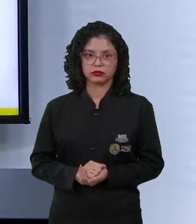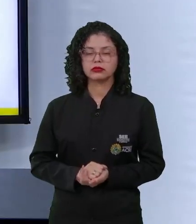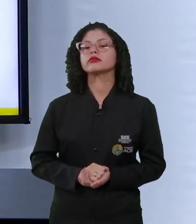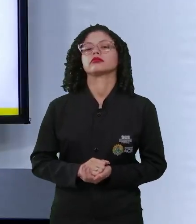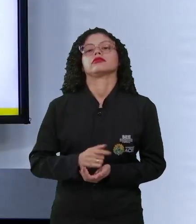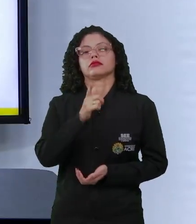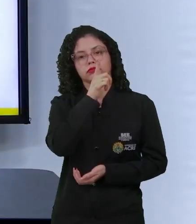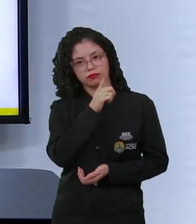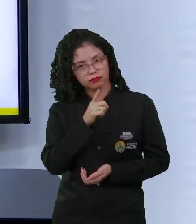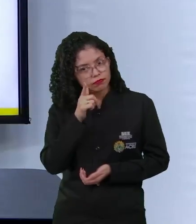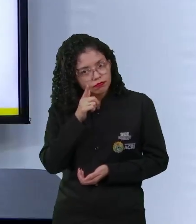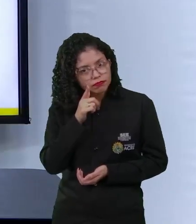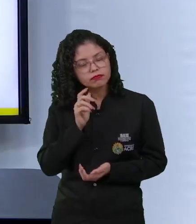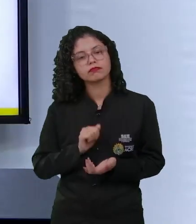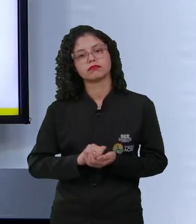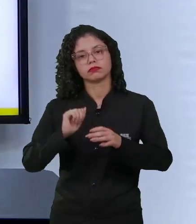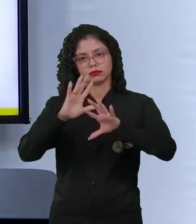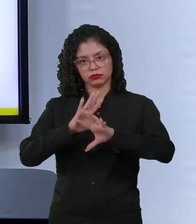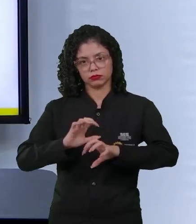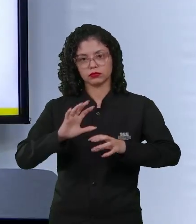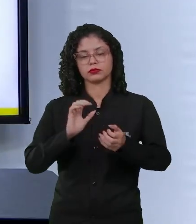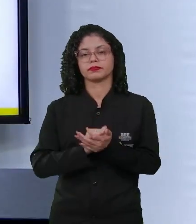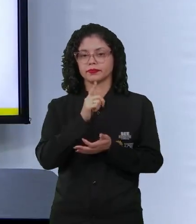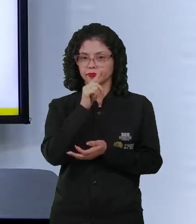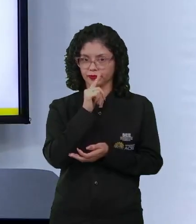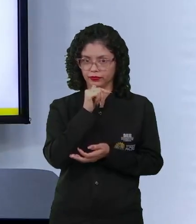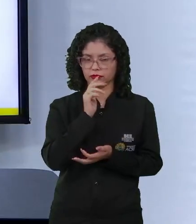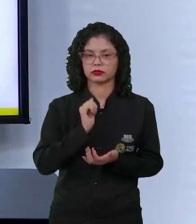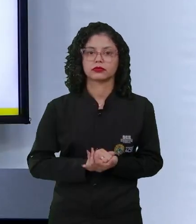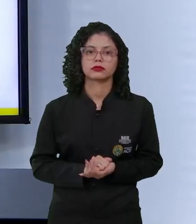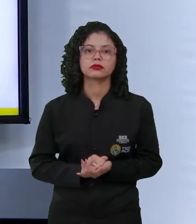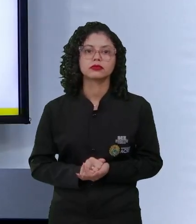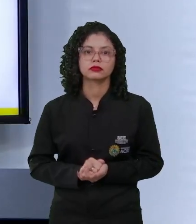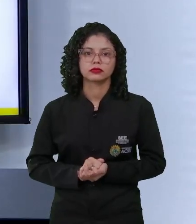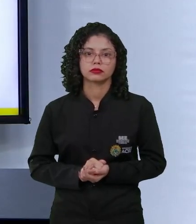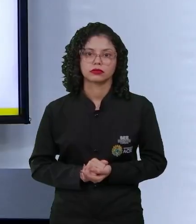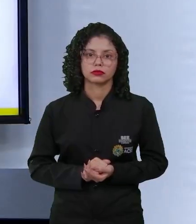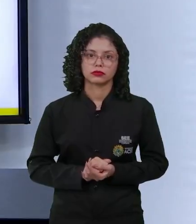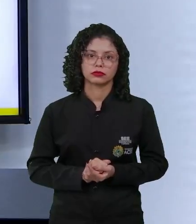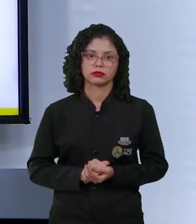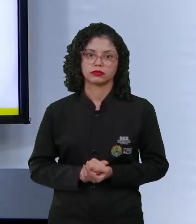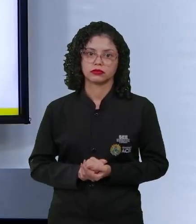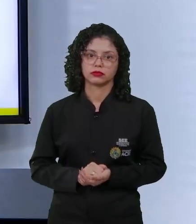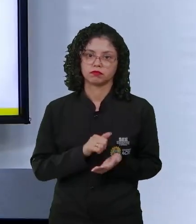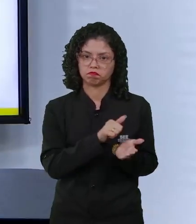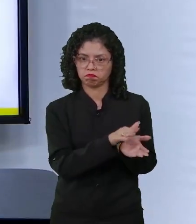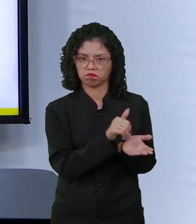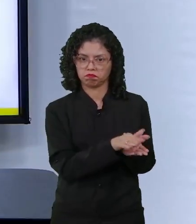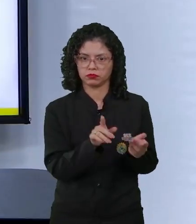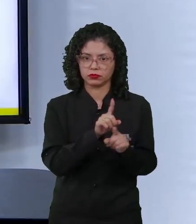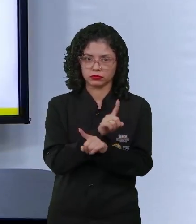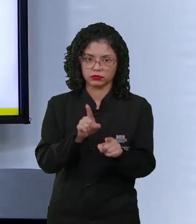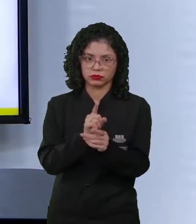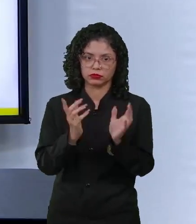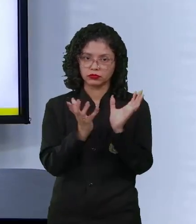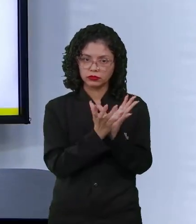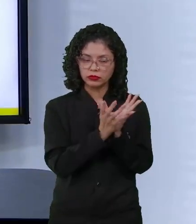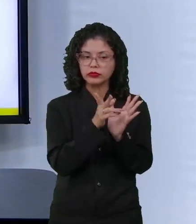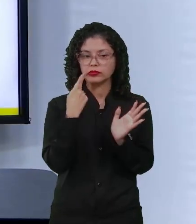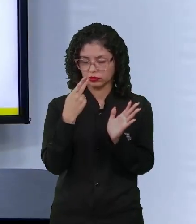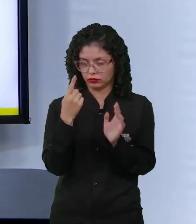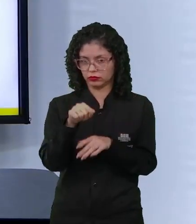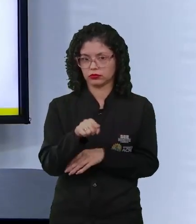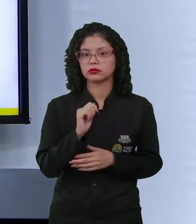Entregadores de lanche, de gás, de água. Não é menosprezando essa classe, gente, que eu estou